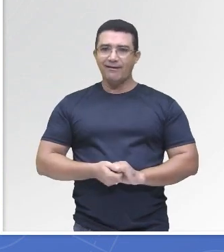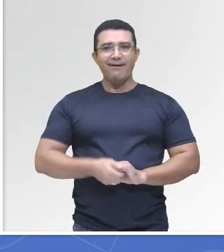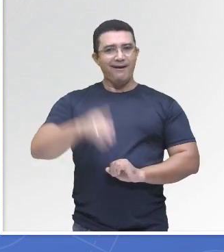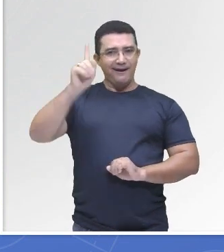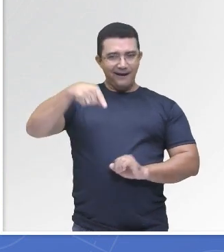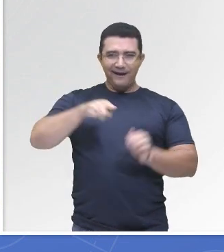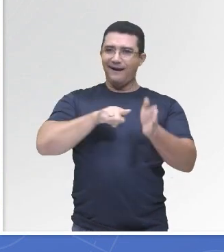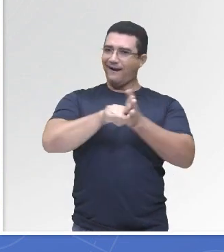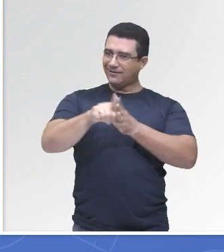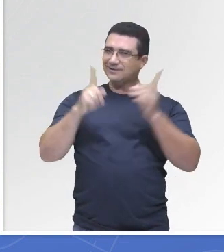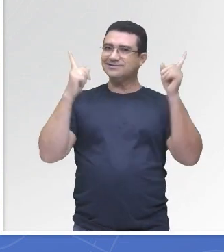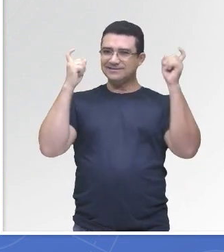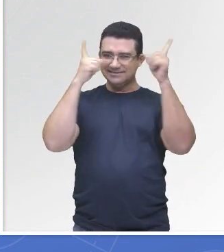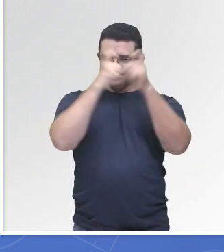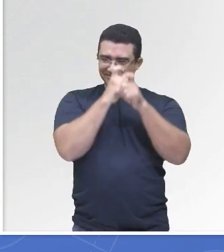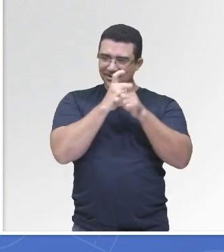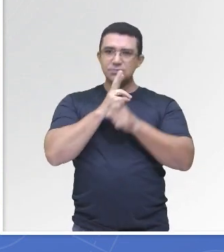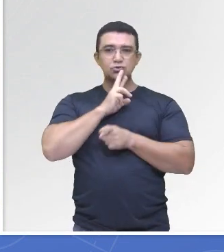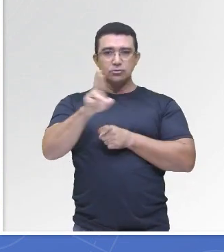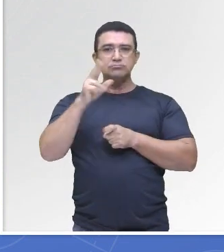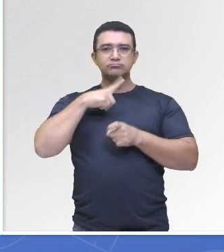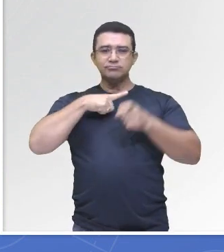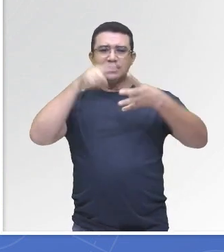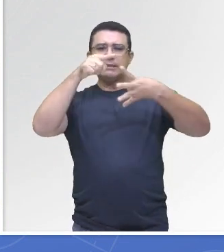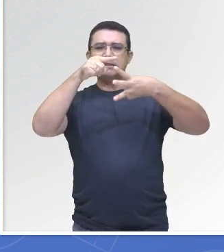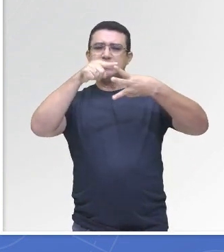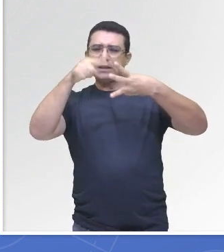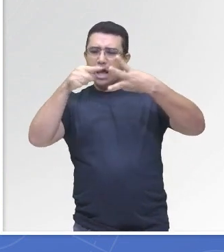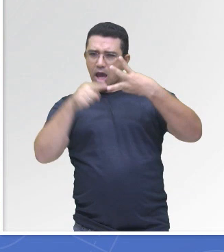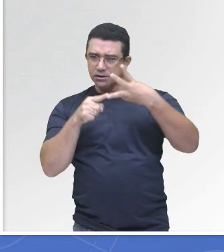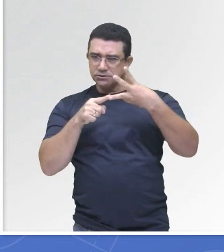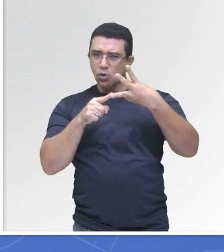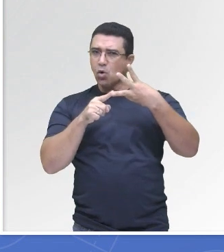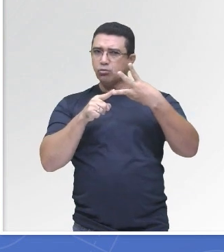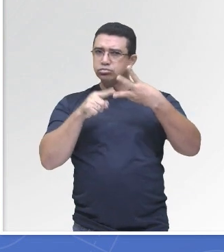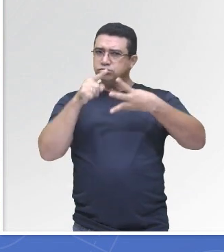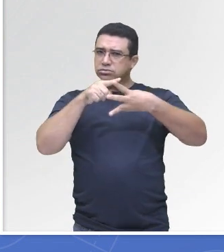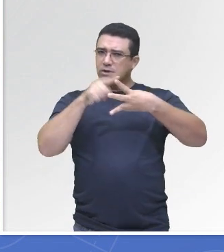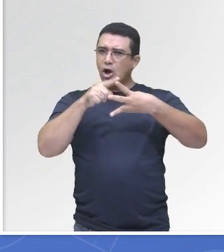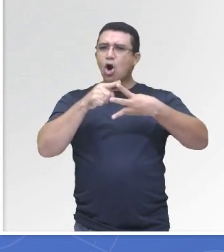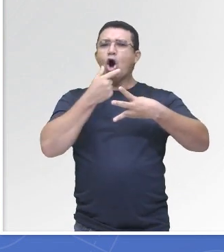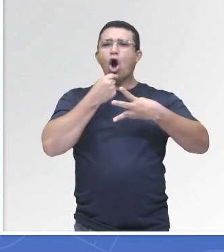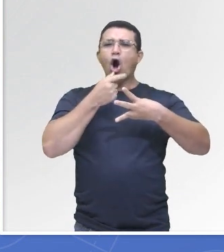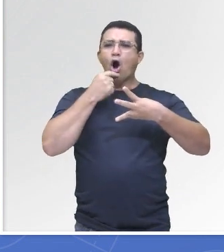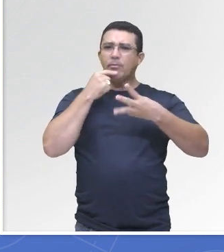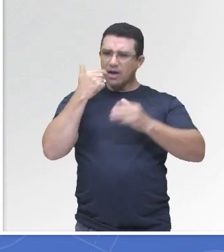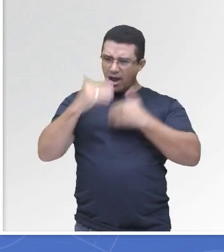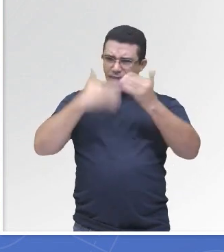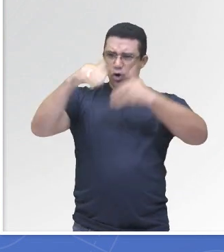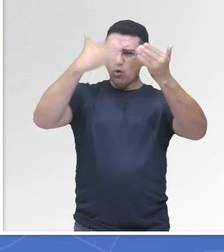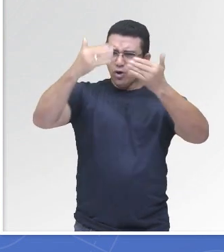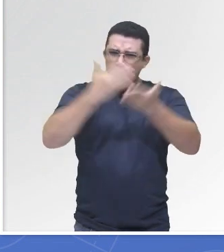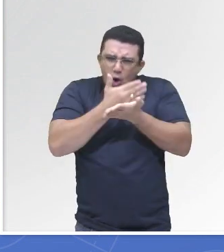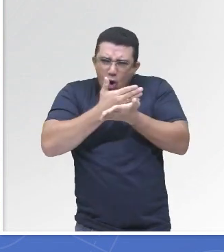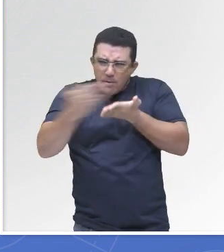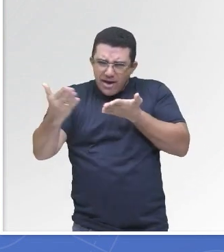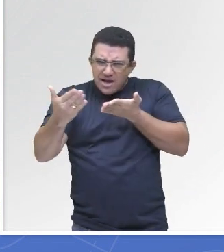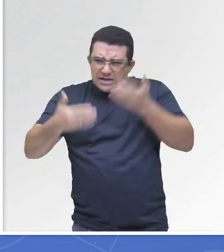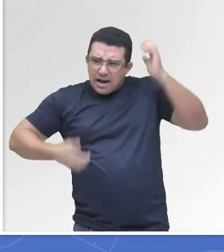gente tem aí três afirmativas. Primeira, o homem evoluiu a partir do macaco. Mentira,